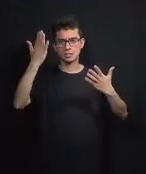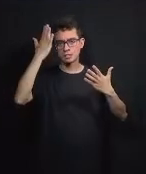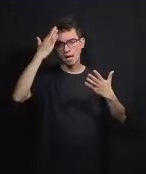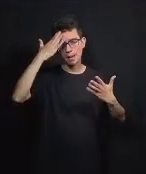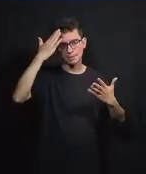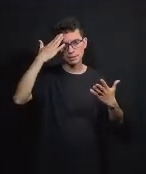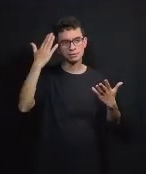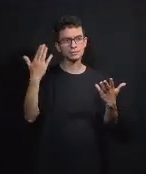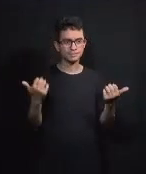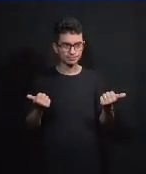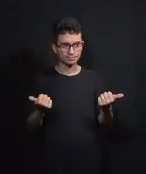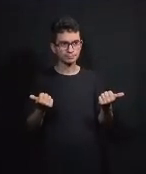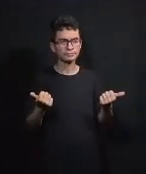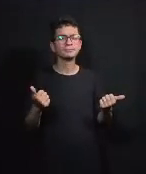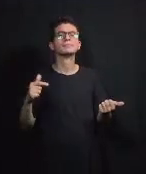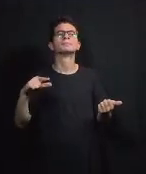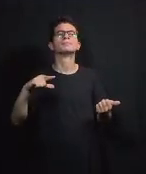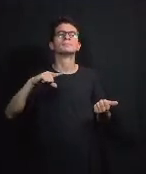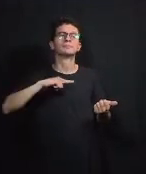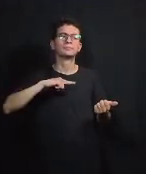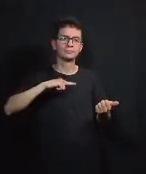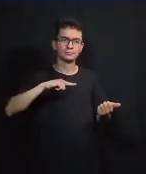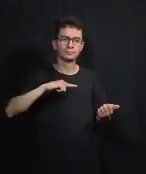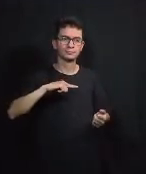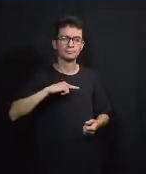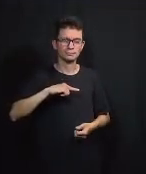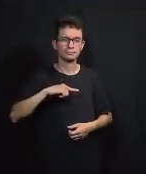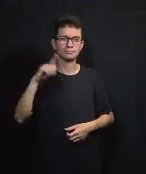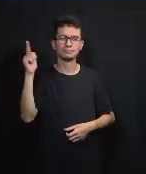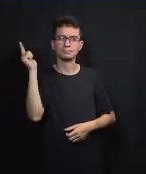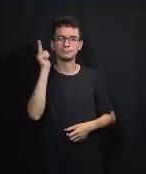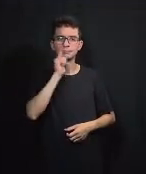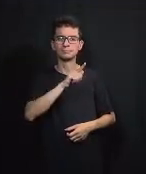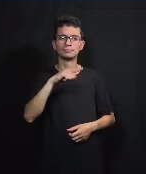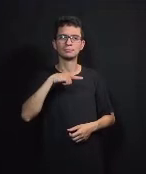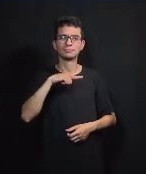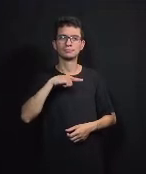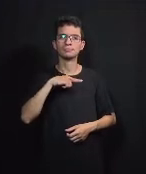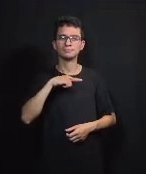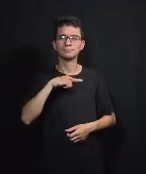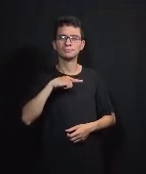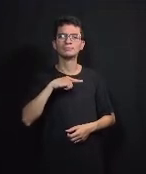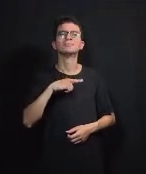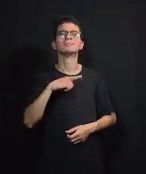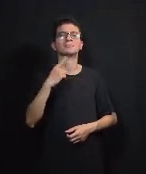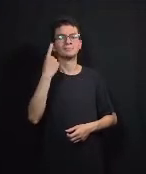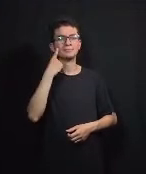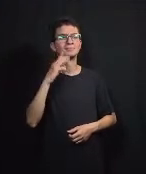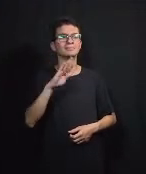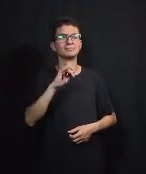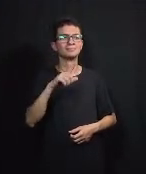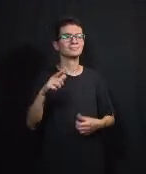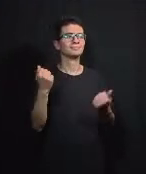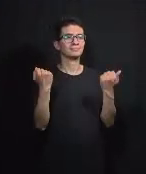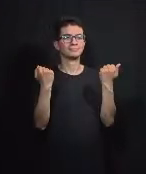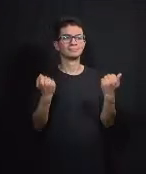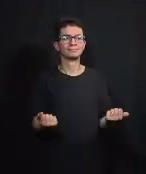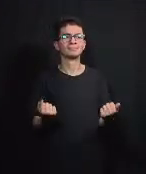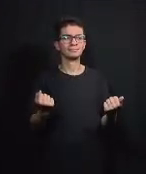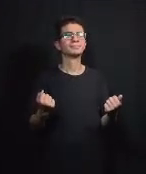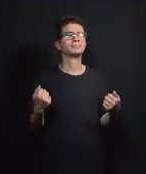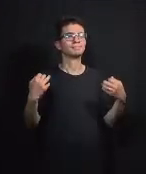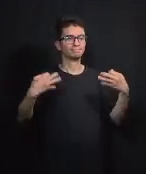escandalosa, né? Com traços também voltados à questão racial, muito pesada, né? Muito